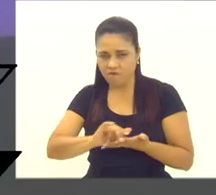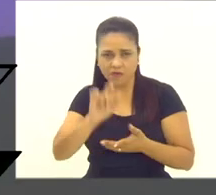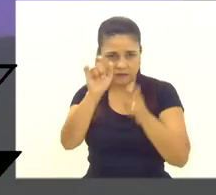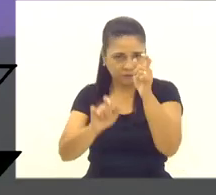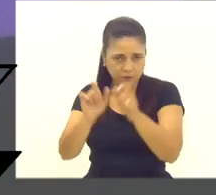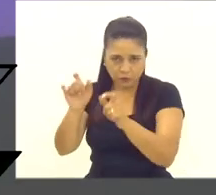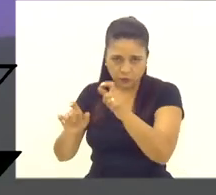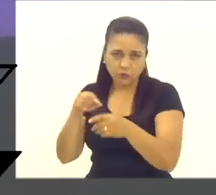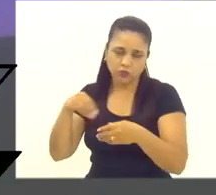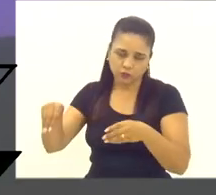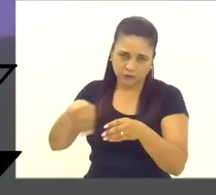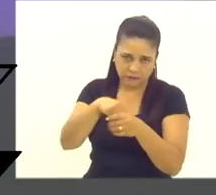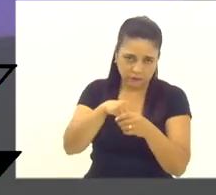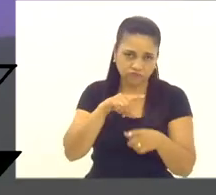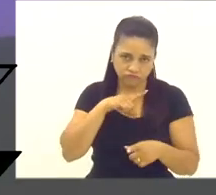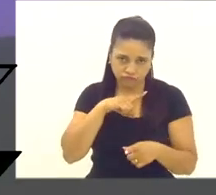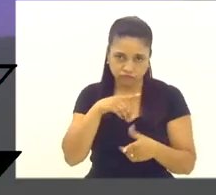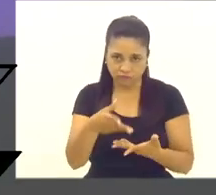vezes